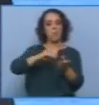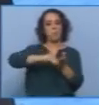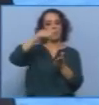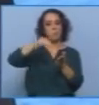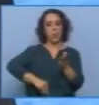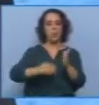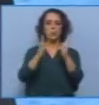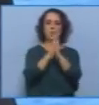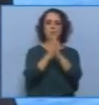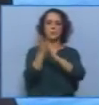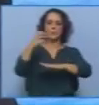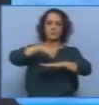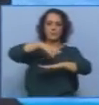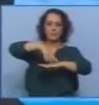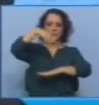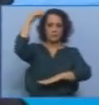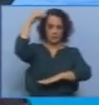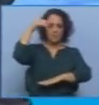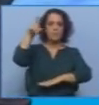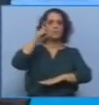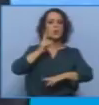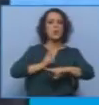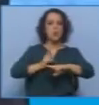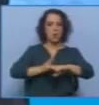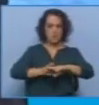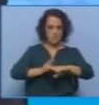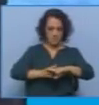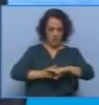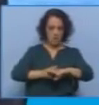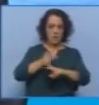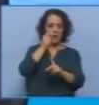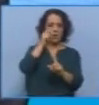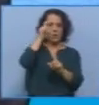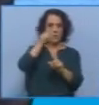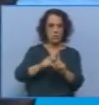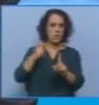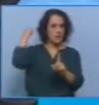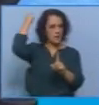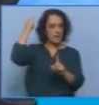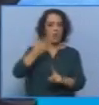Basílica de Santa Maria Sopra Minerva em Roma o nosso cardeal Dom António Marto,